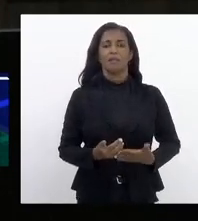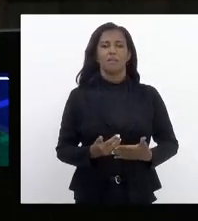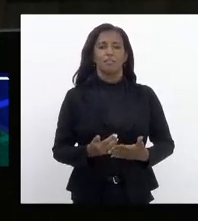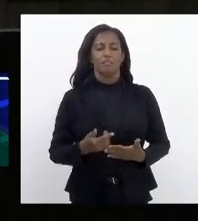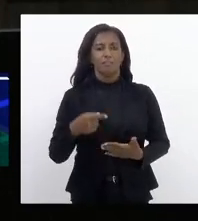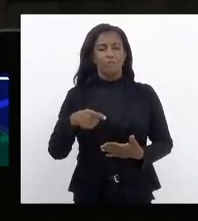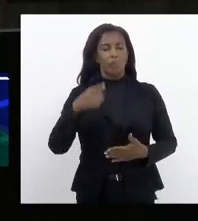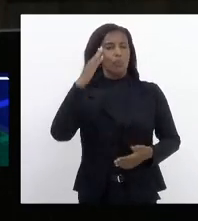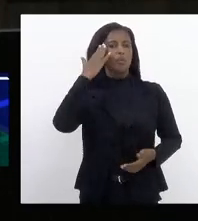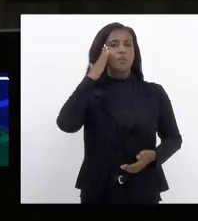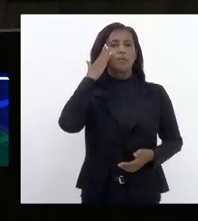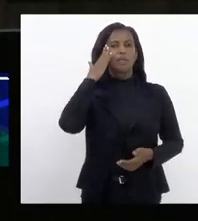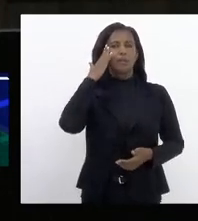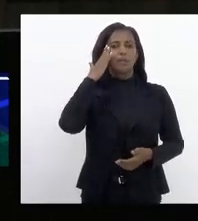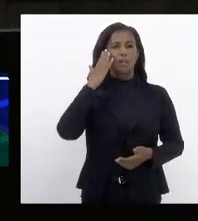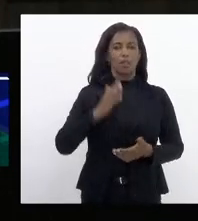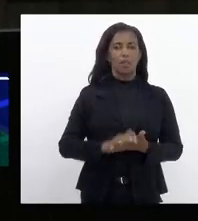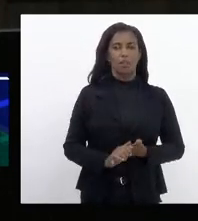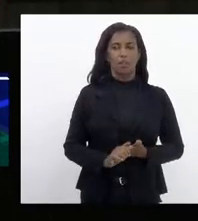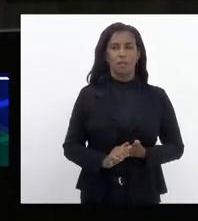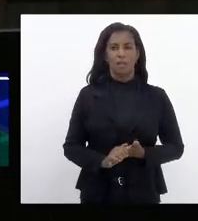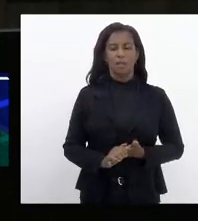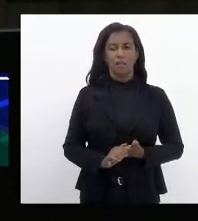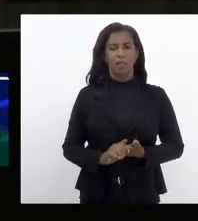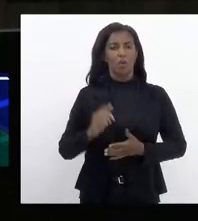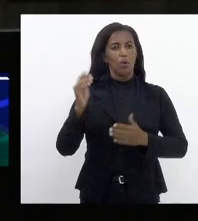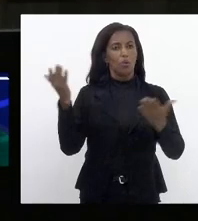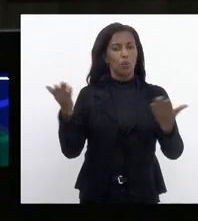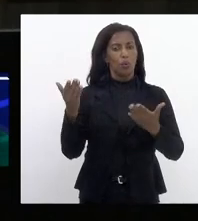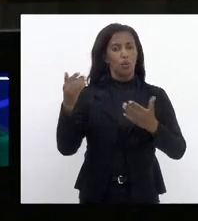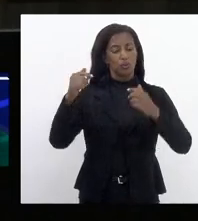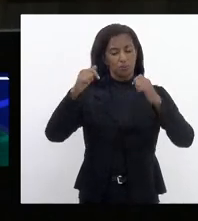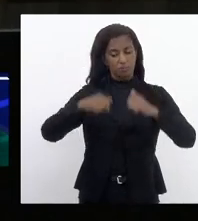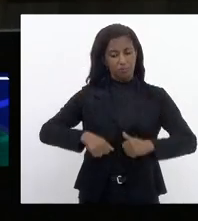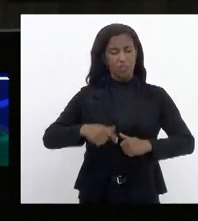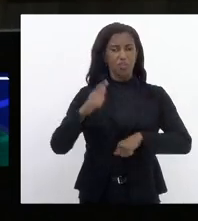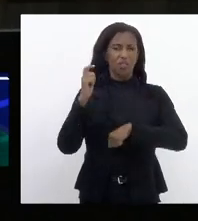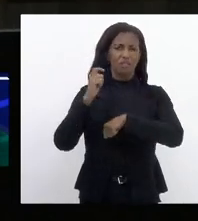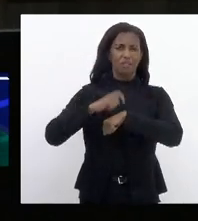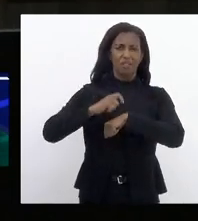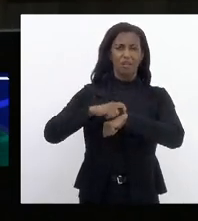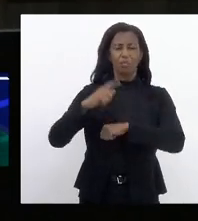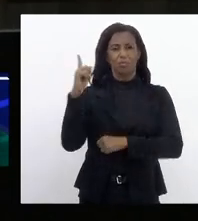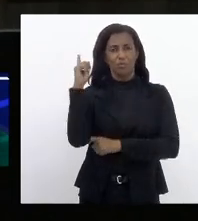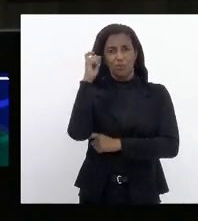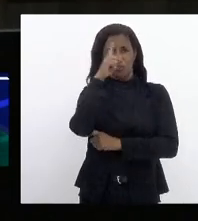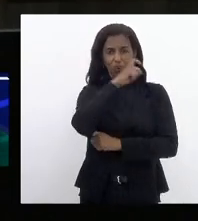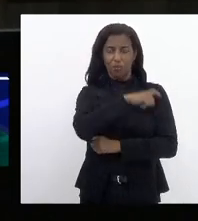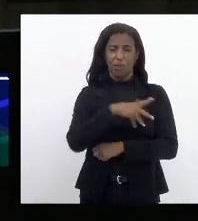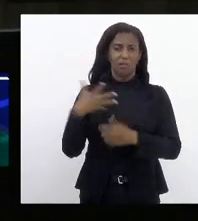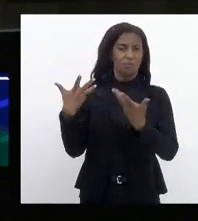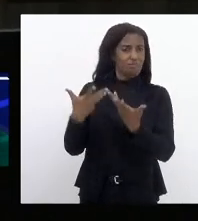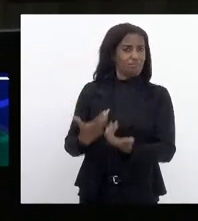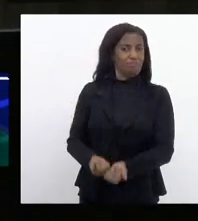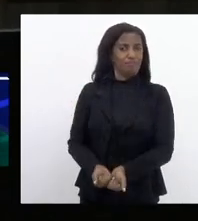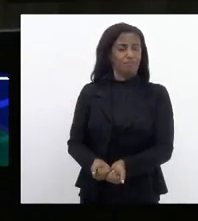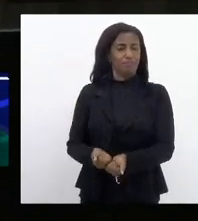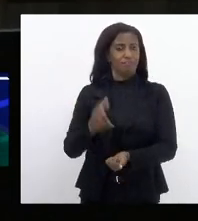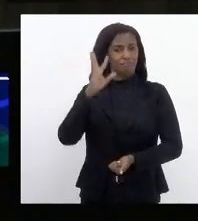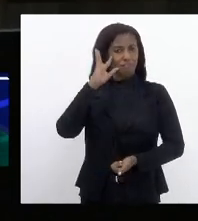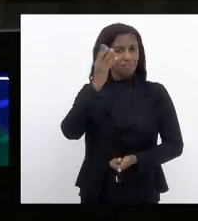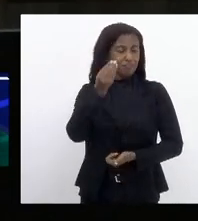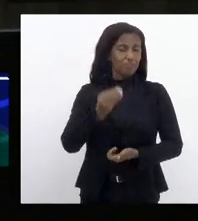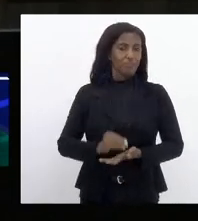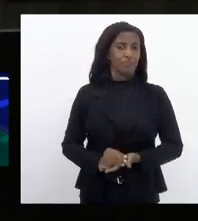por entender, né? E eu já disse aqui que durante muito tempo tive dificuldade de aceitar essa